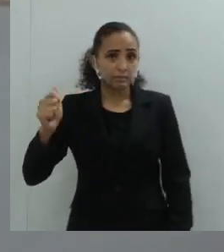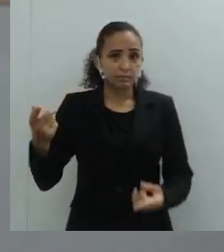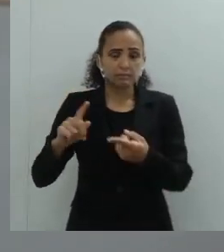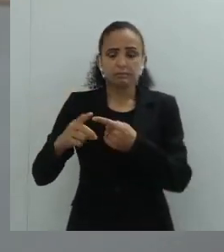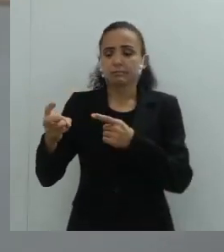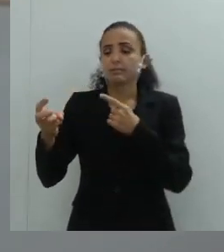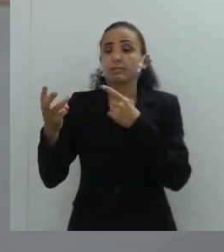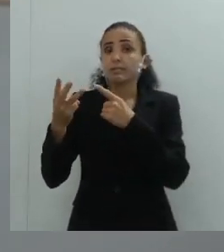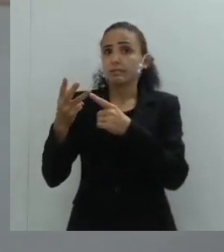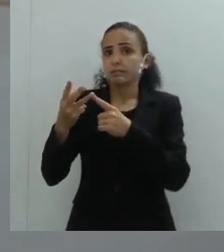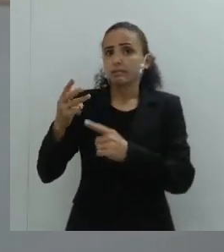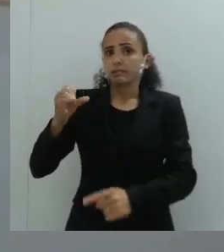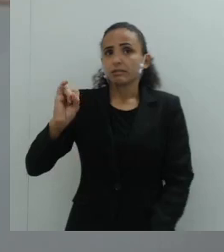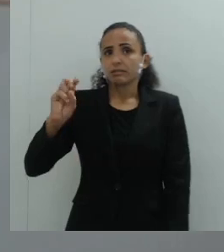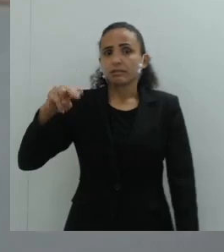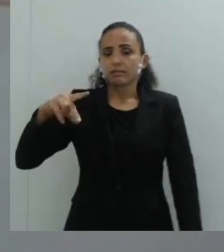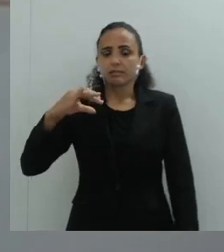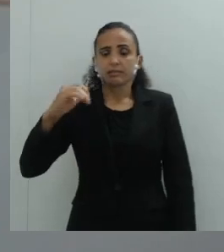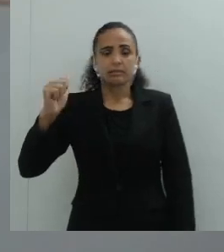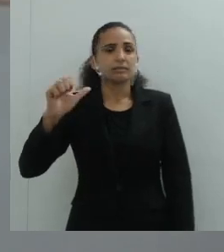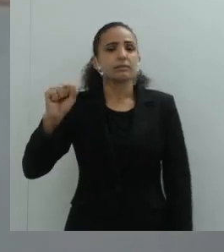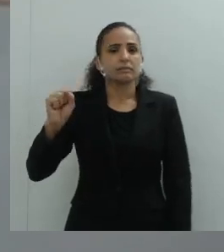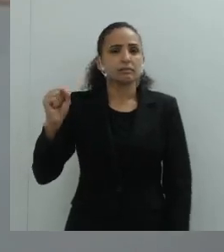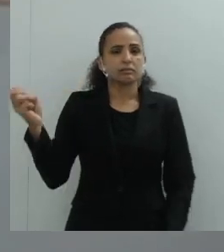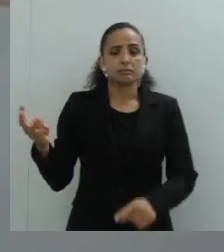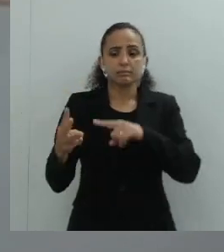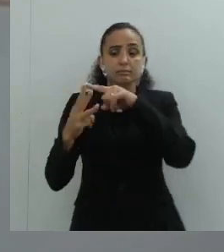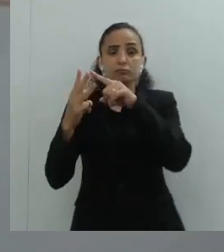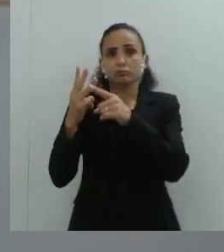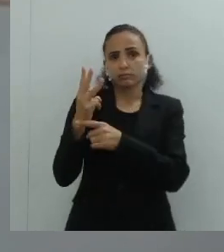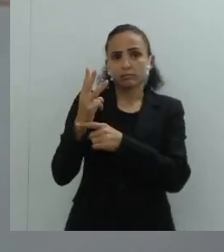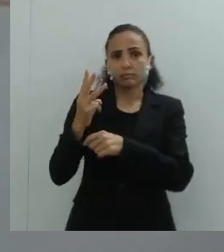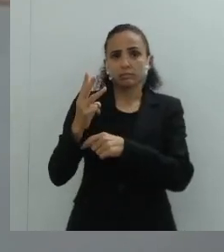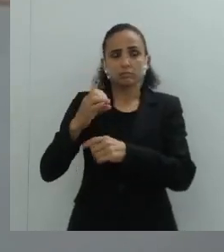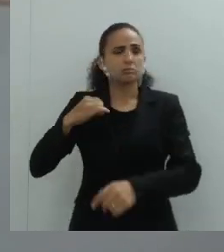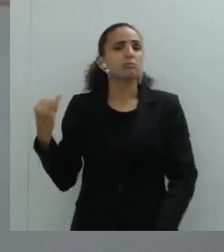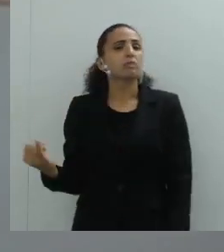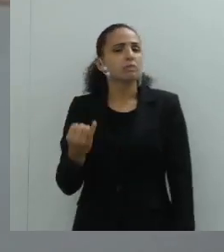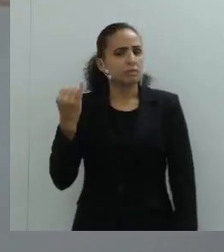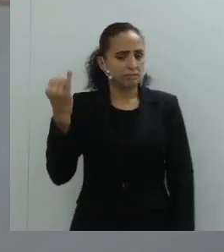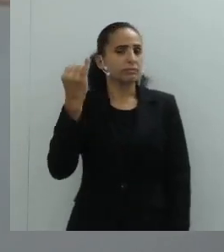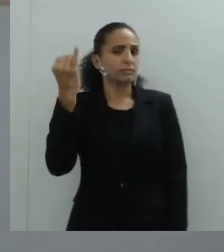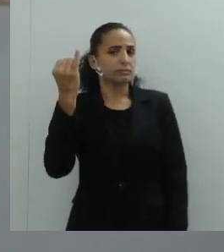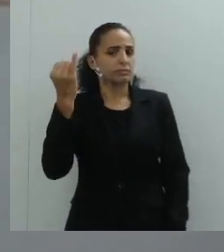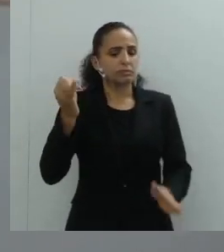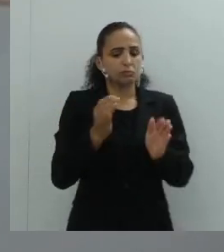que a nazecas não é mais importante do que